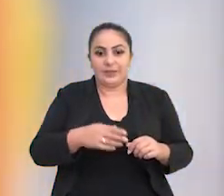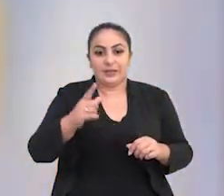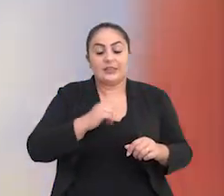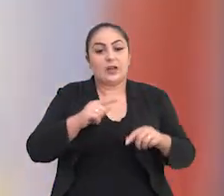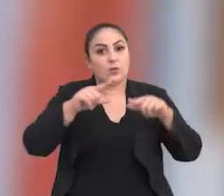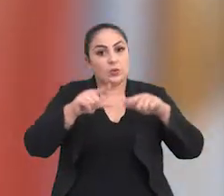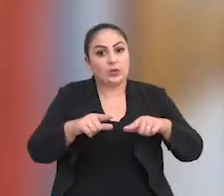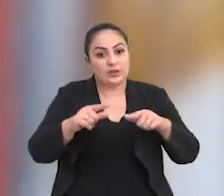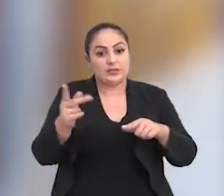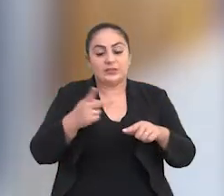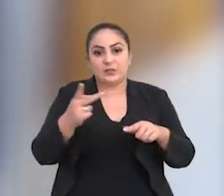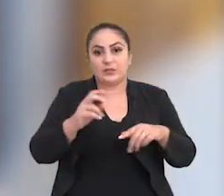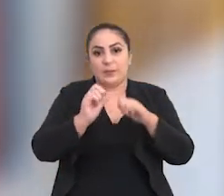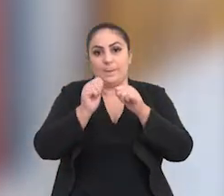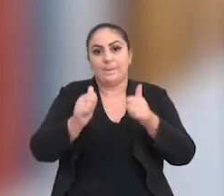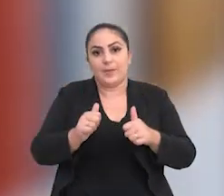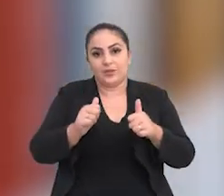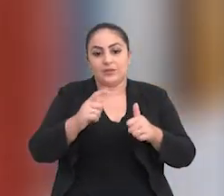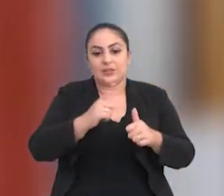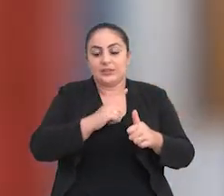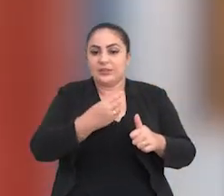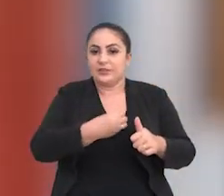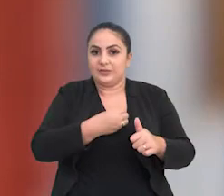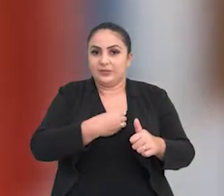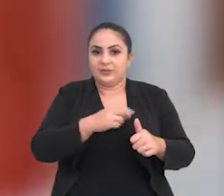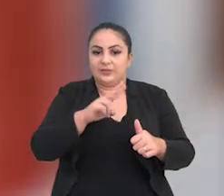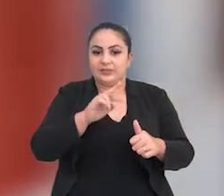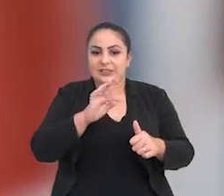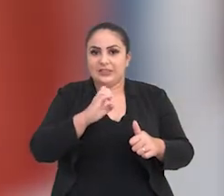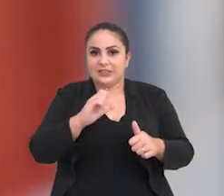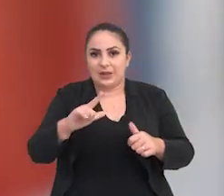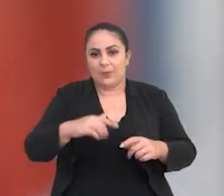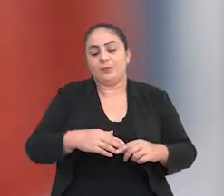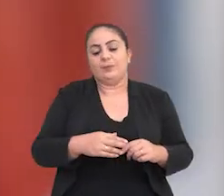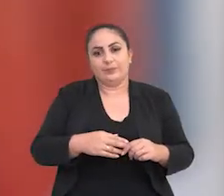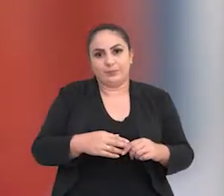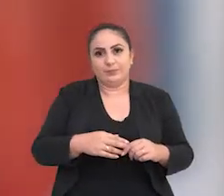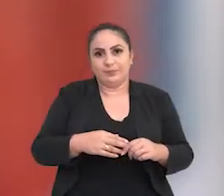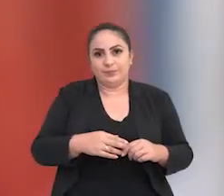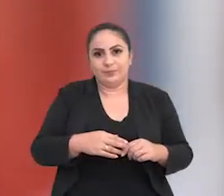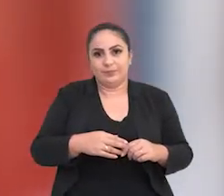e que tem um espaço entre as duas figuras, que é um espaço vital.